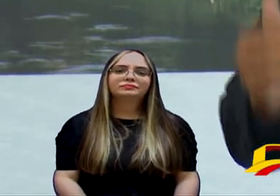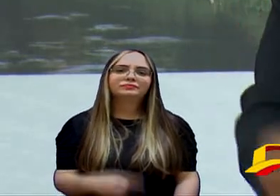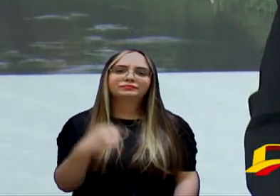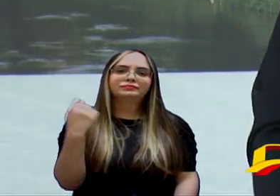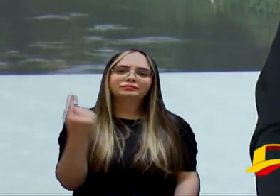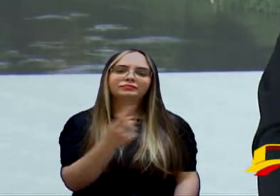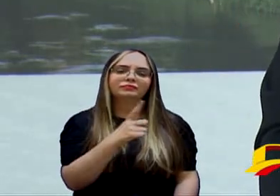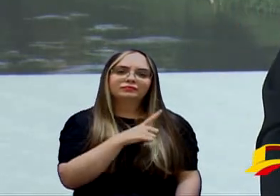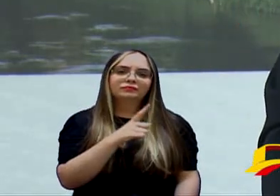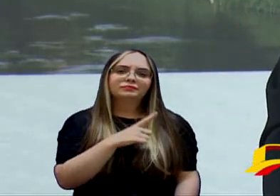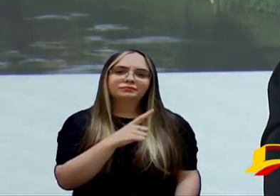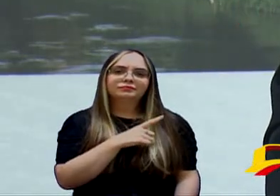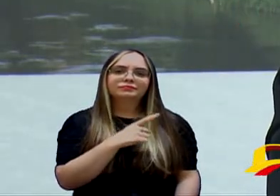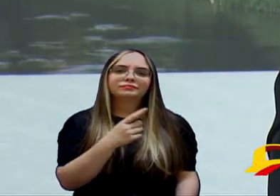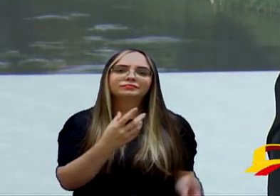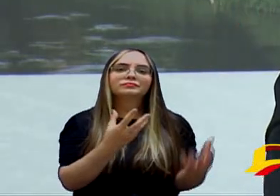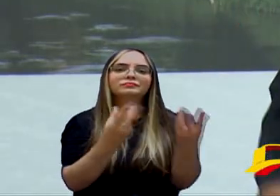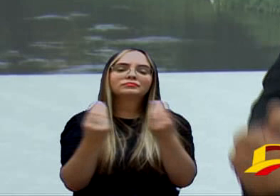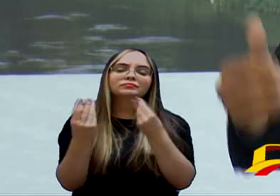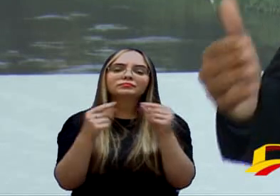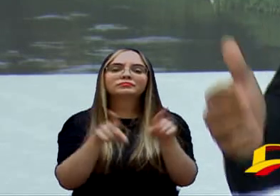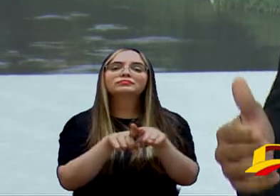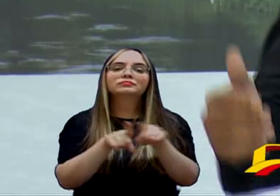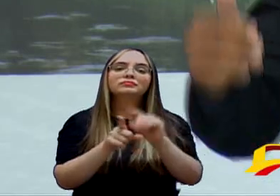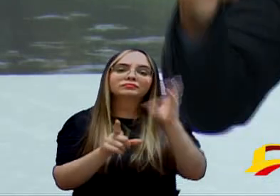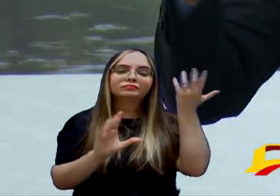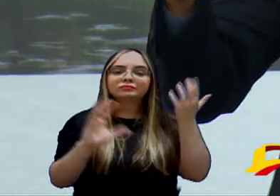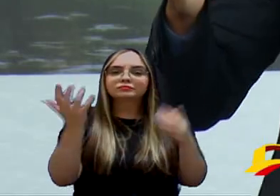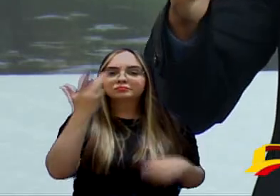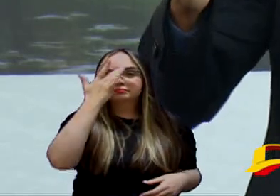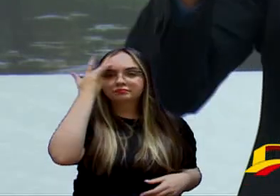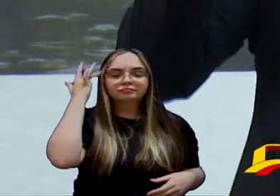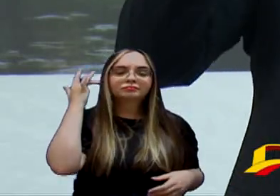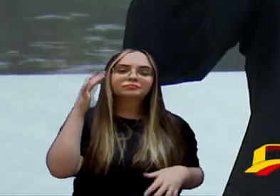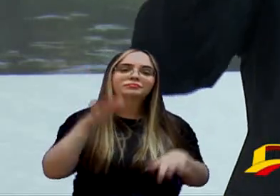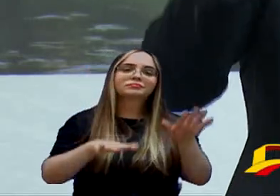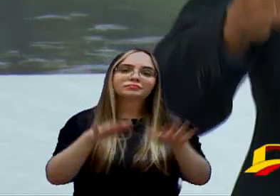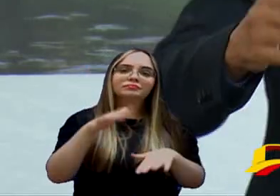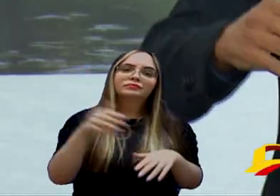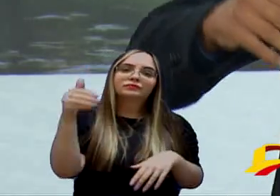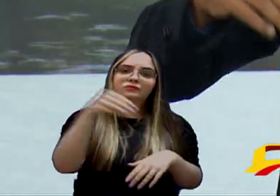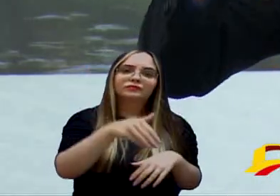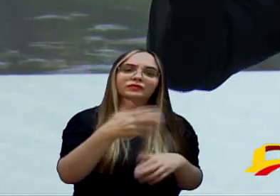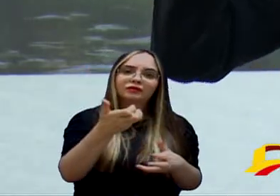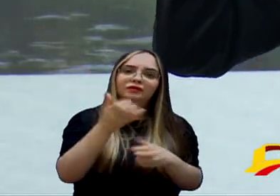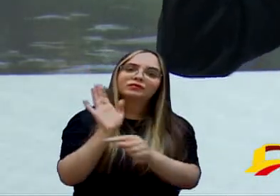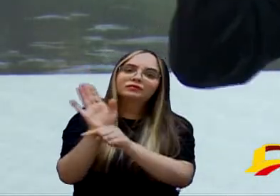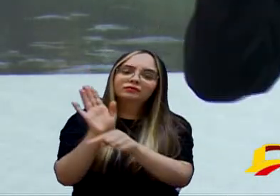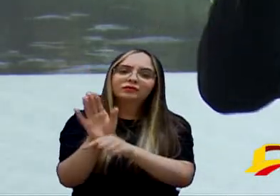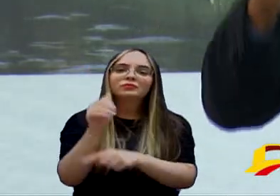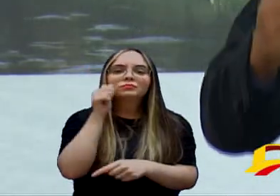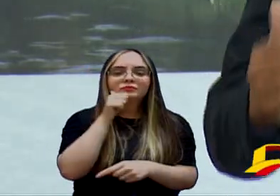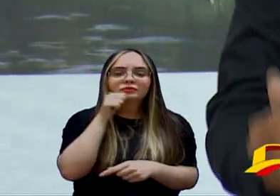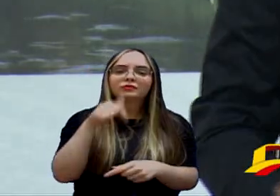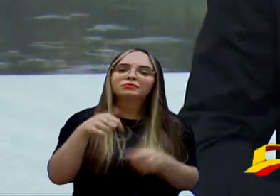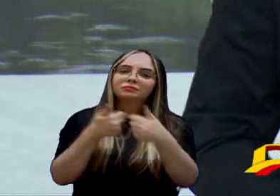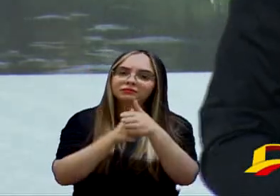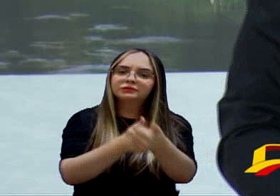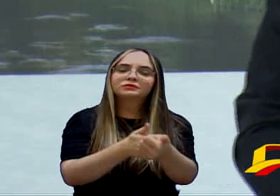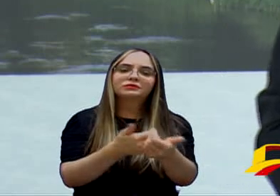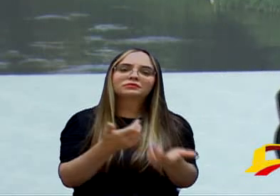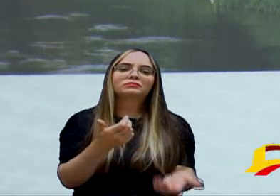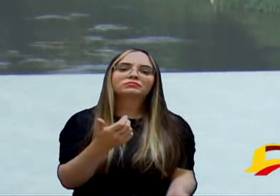ainda algumas situações de pessoas que vem nenê defender que diz que as mulheres são perseguidas